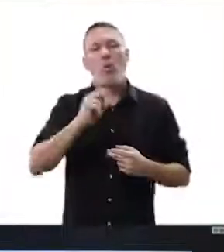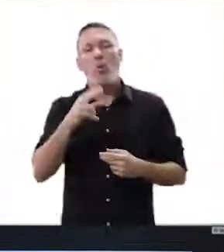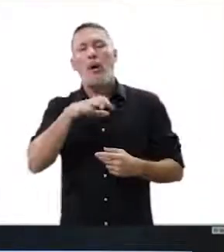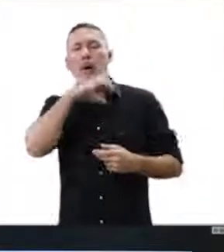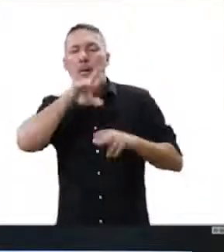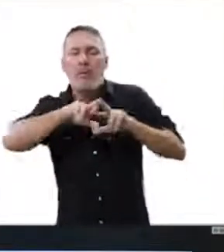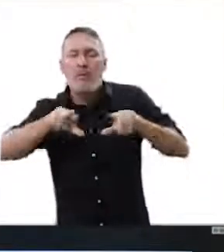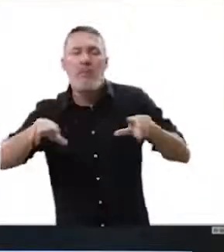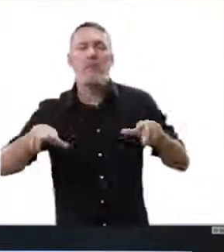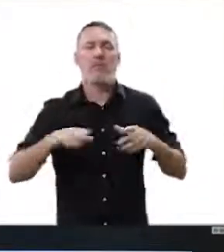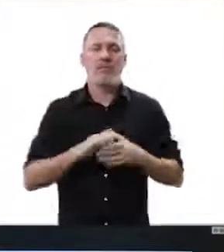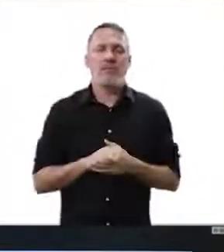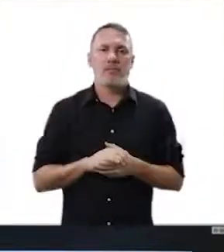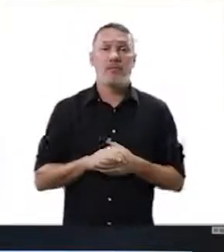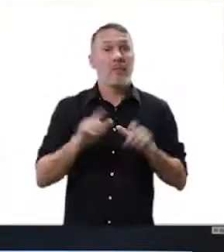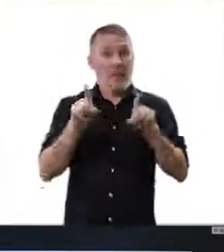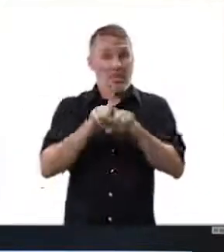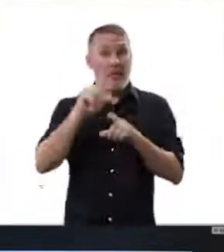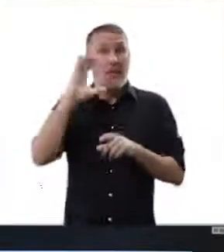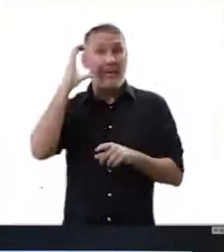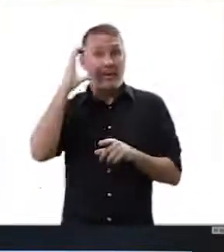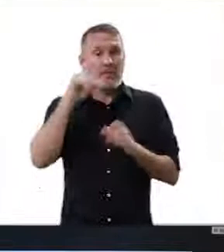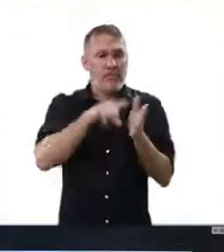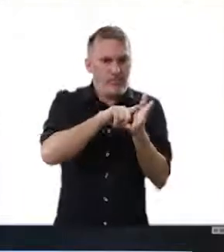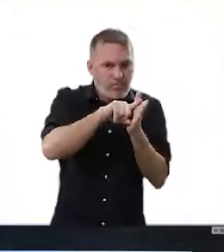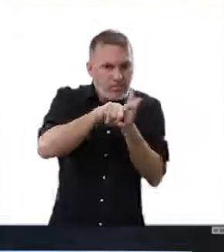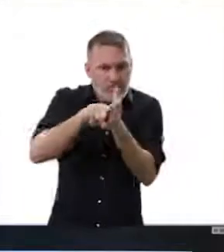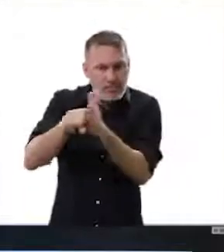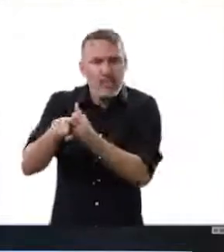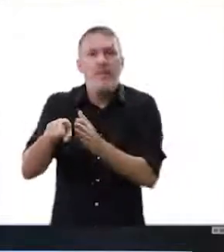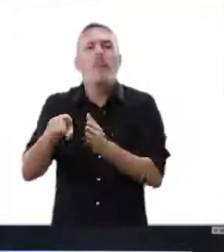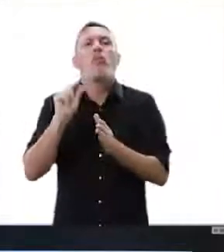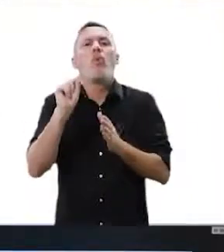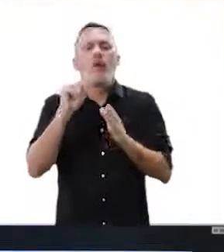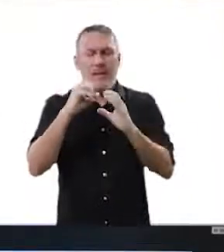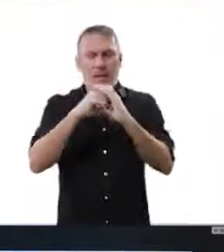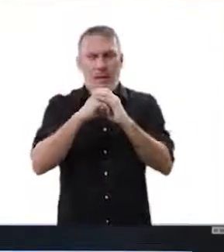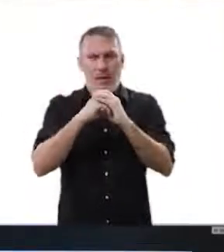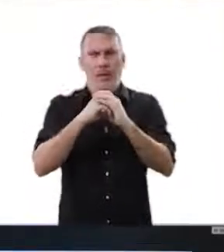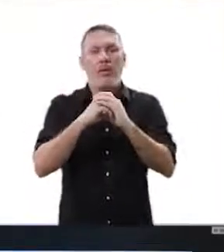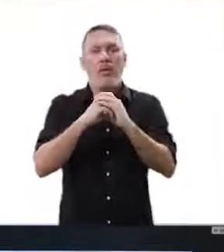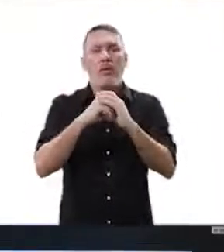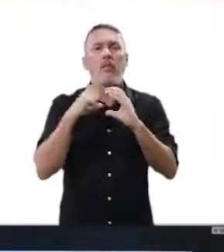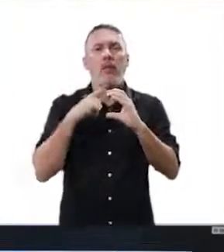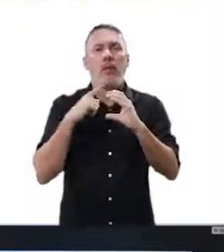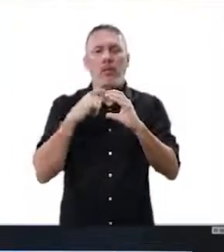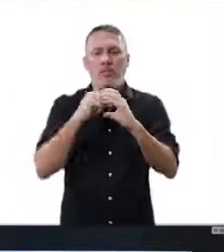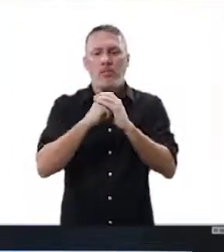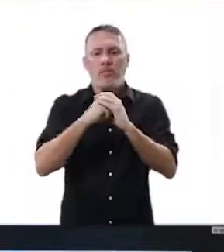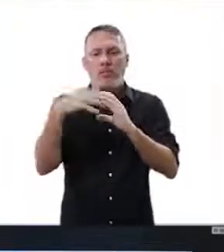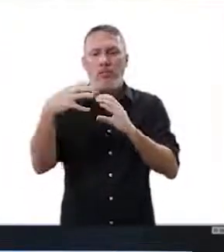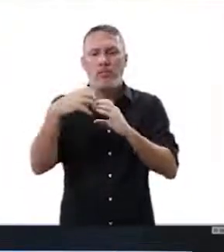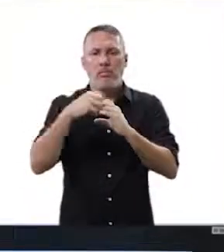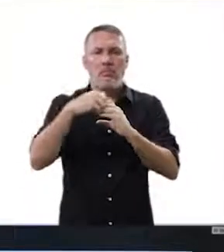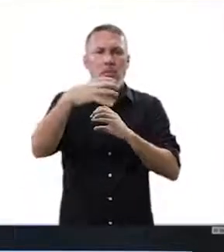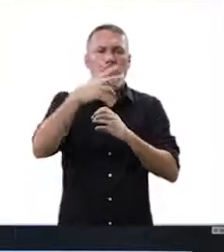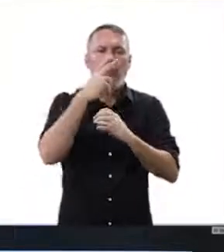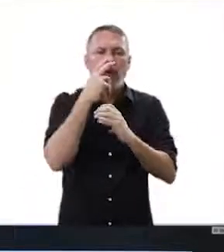uma célula se divide, ou seja, ela só vai ser originada a partir de uma